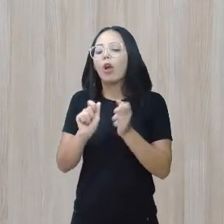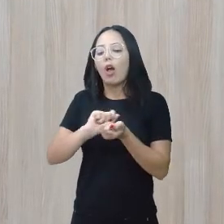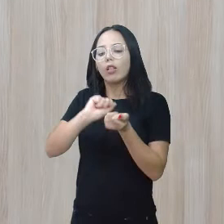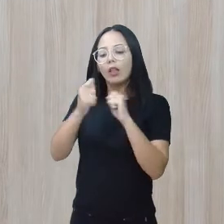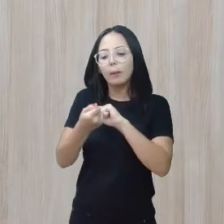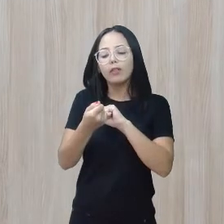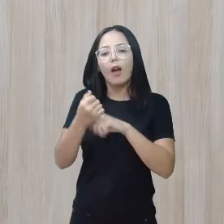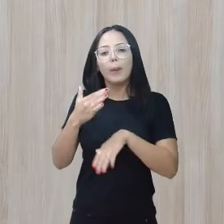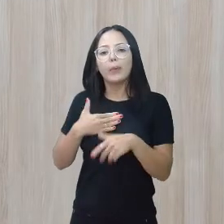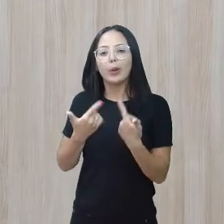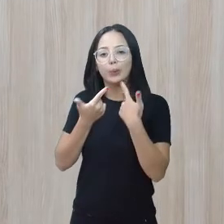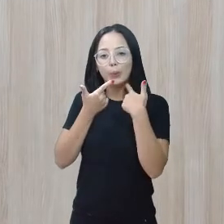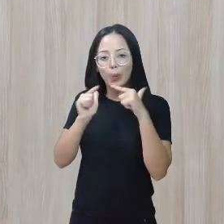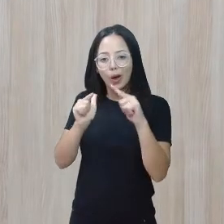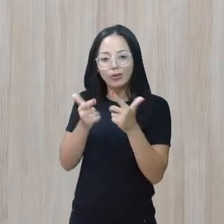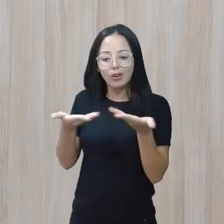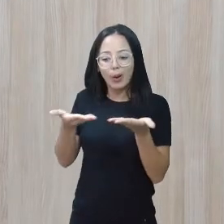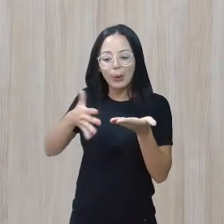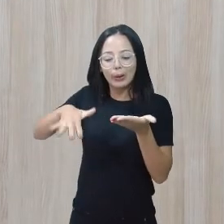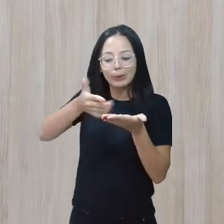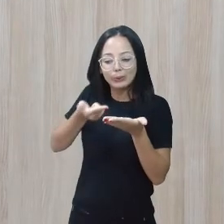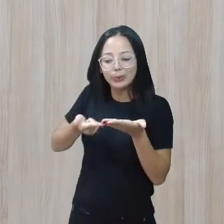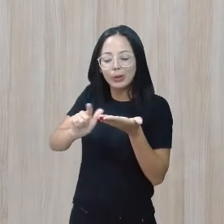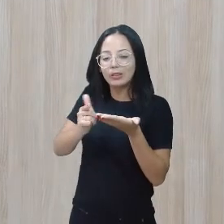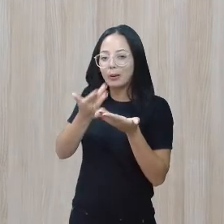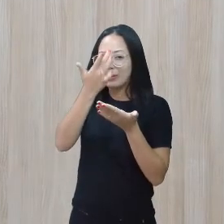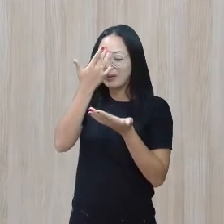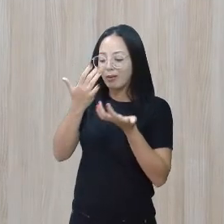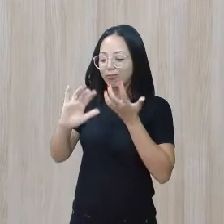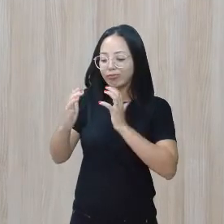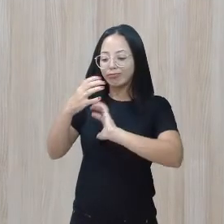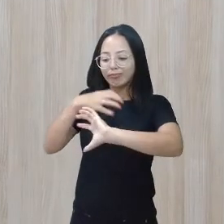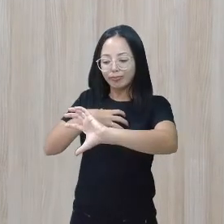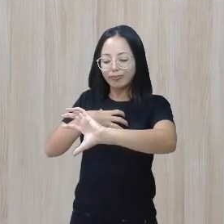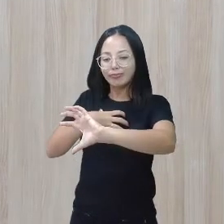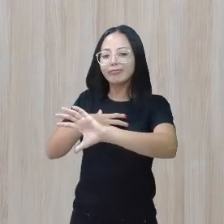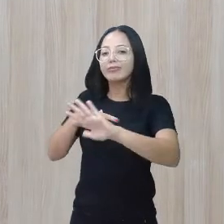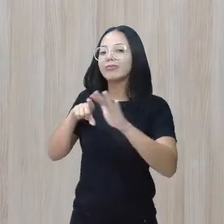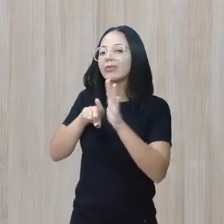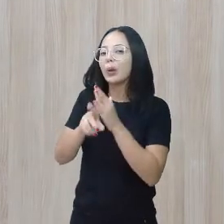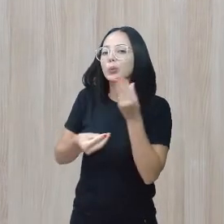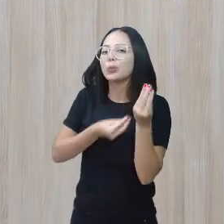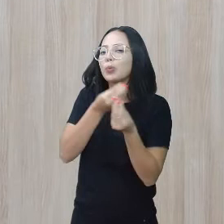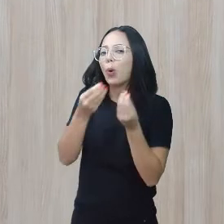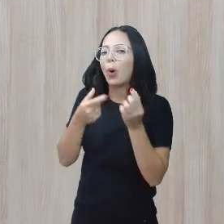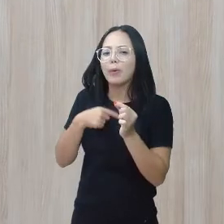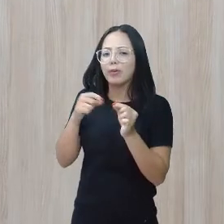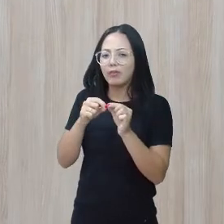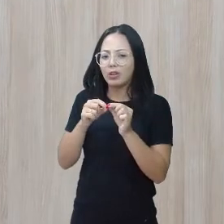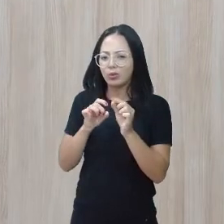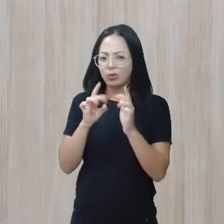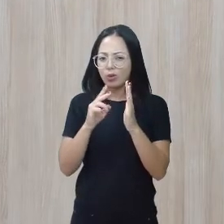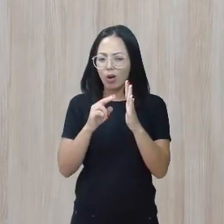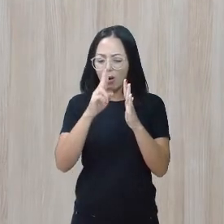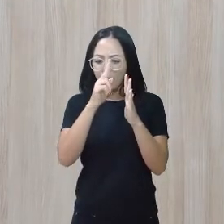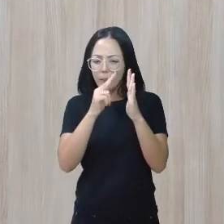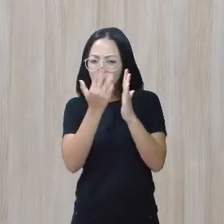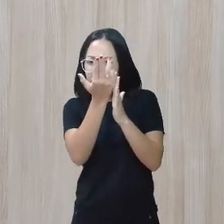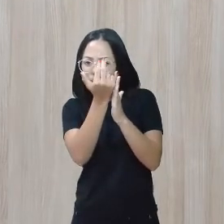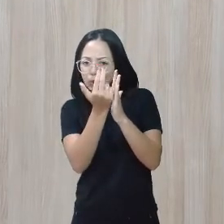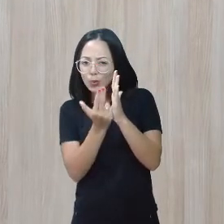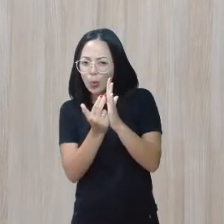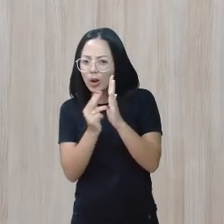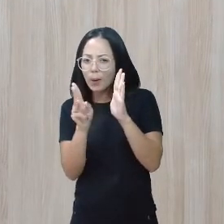a minha linguagem a essa outra pessoa também. E como é que eu faço isso, Vivi? É só por meio da pintura lá no